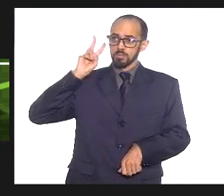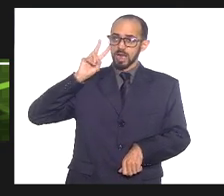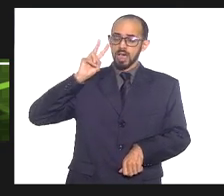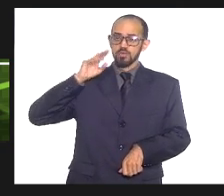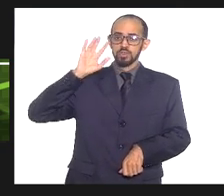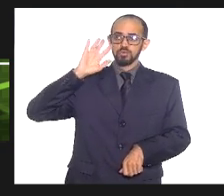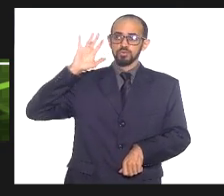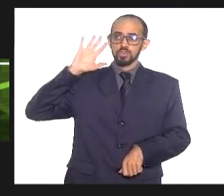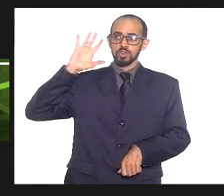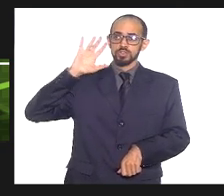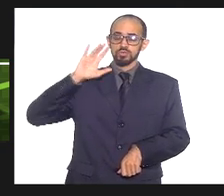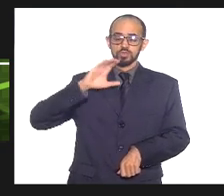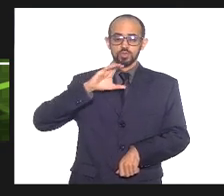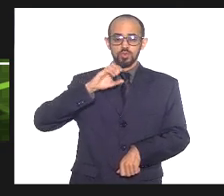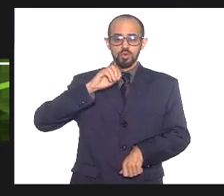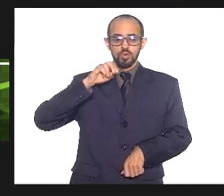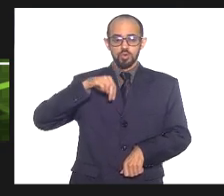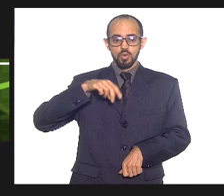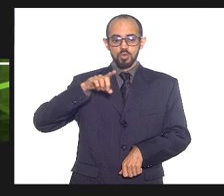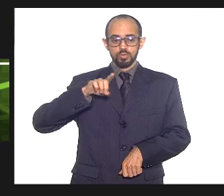filósofo Pondé.